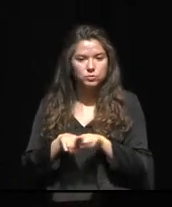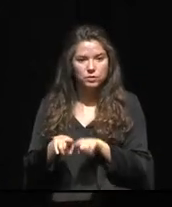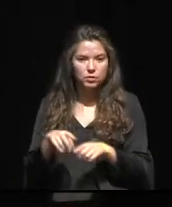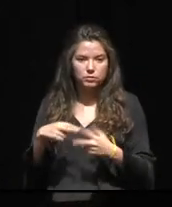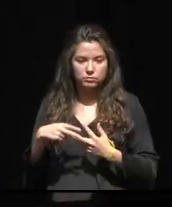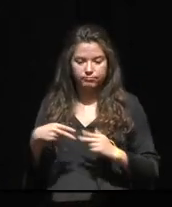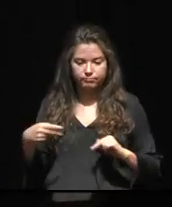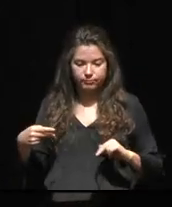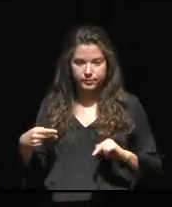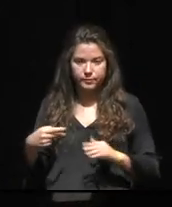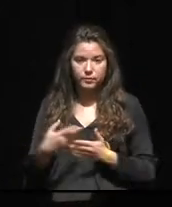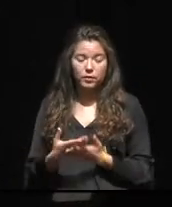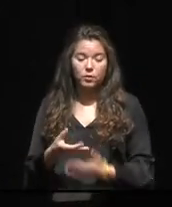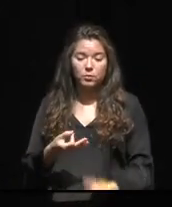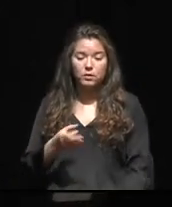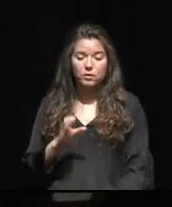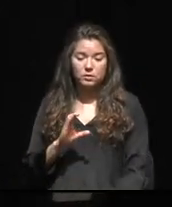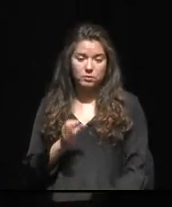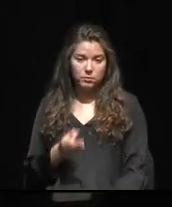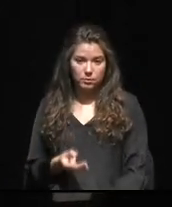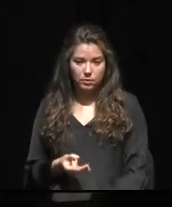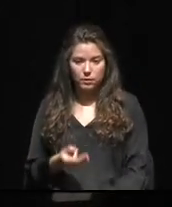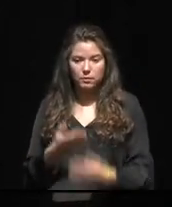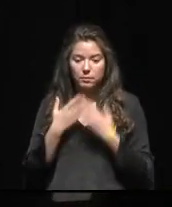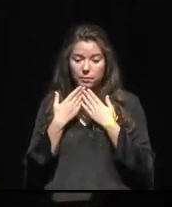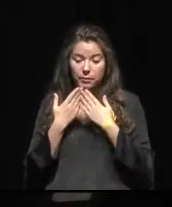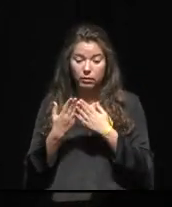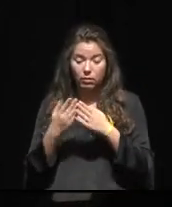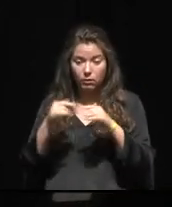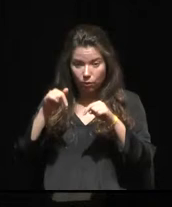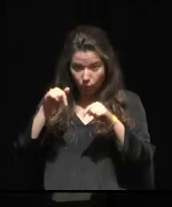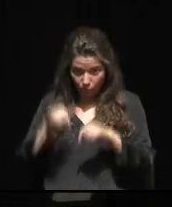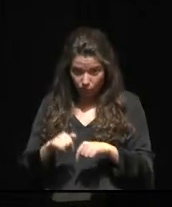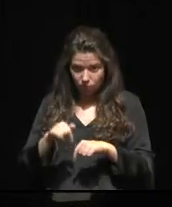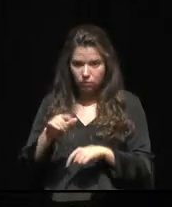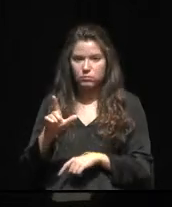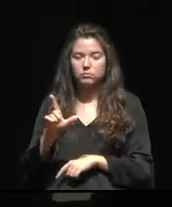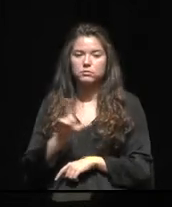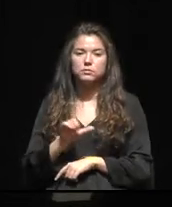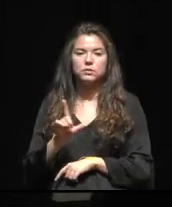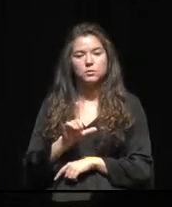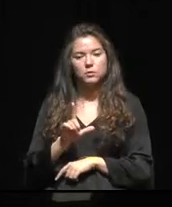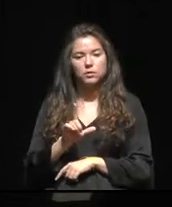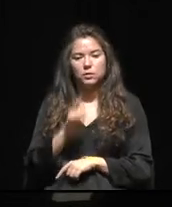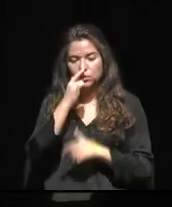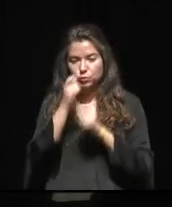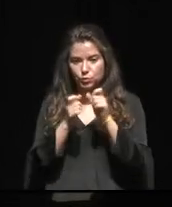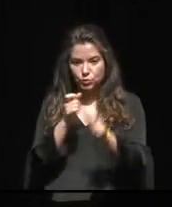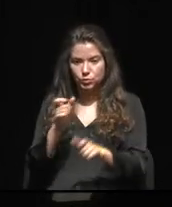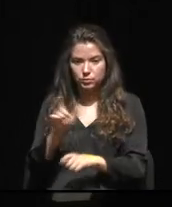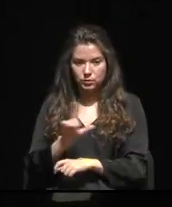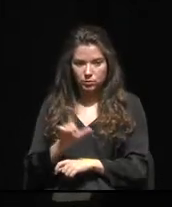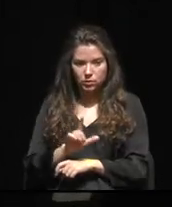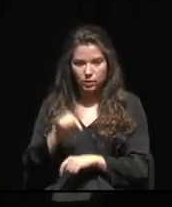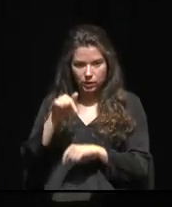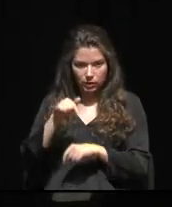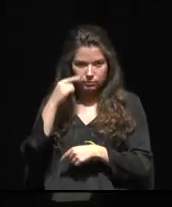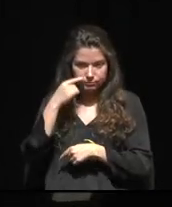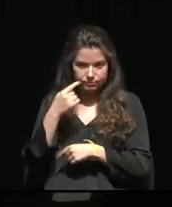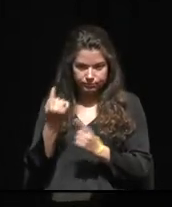municipais o PCP pede hoje Lisboa os lisboetas que aqui